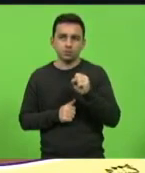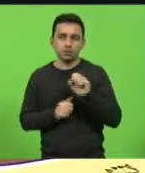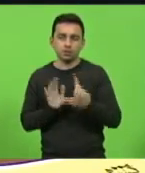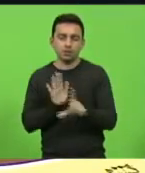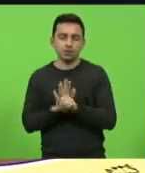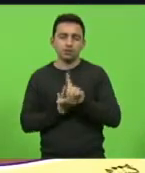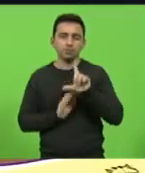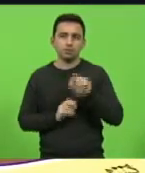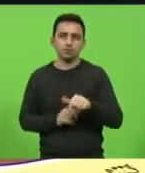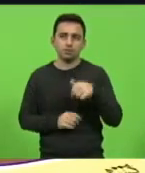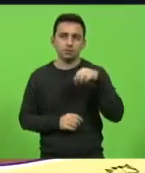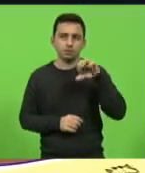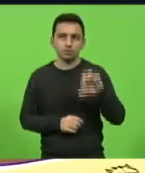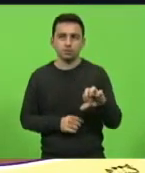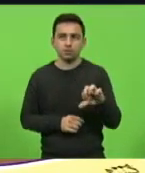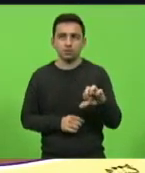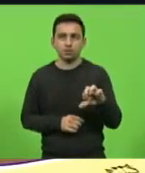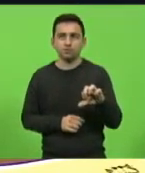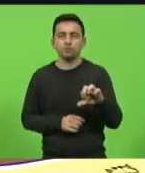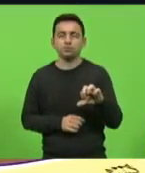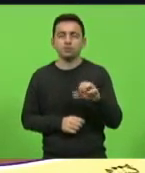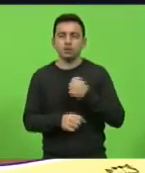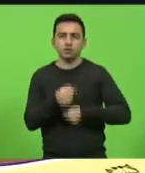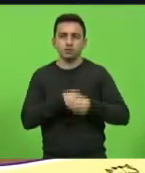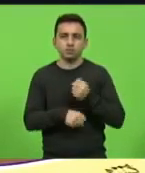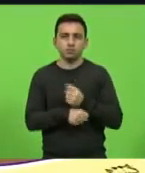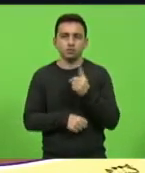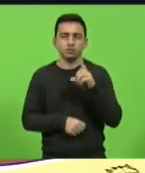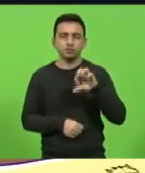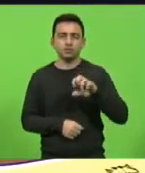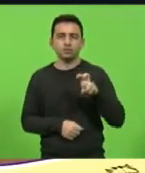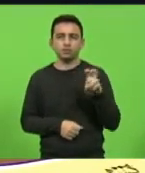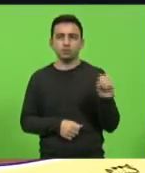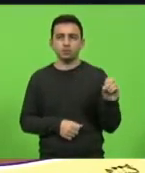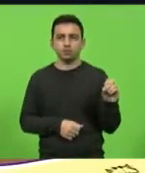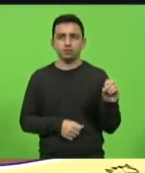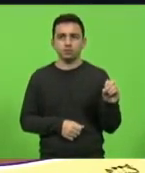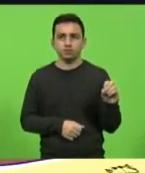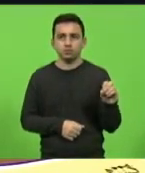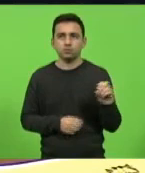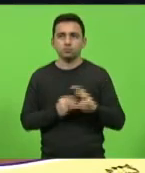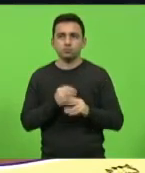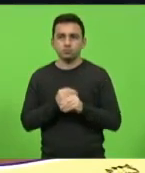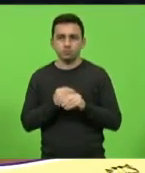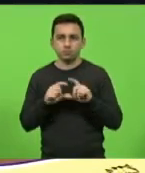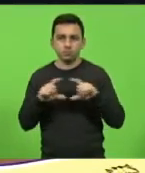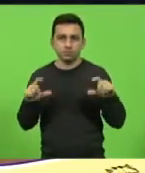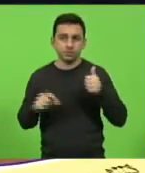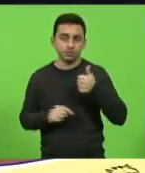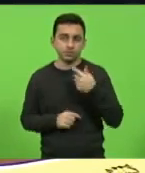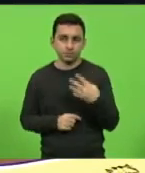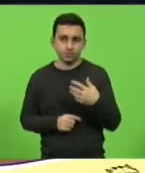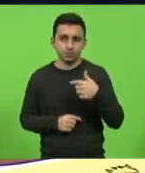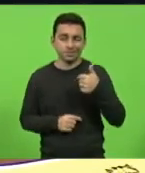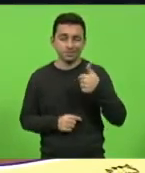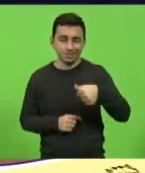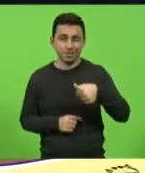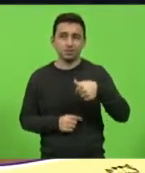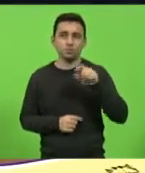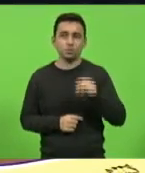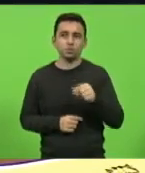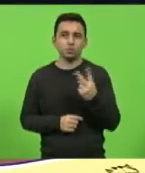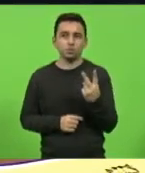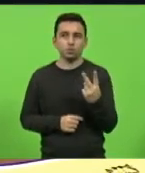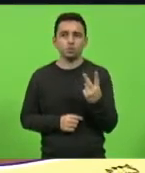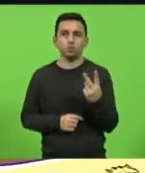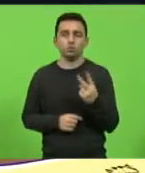1079 de 1950, cumulado com o item 17.2 do roteiro